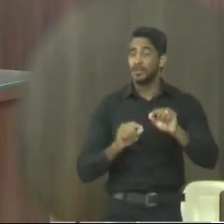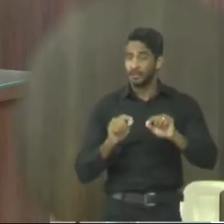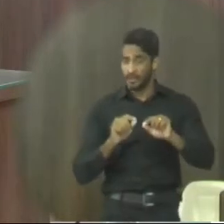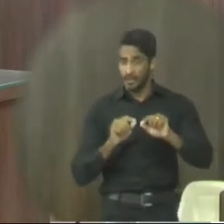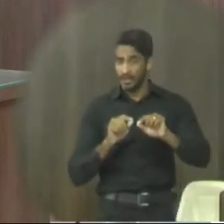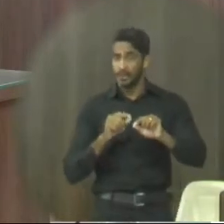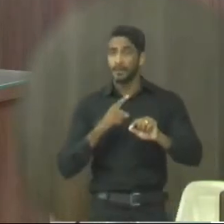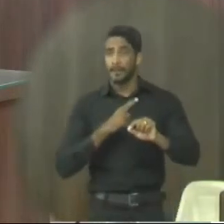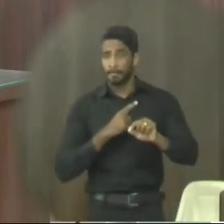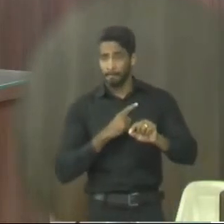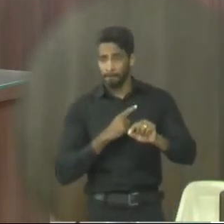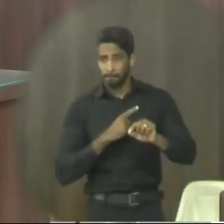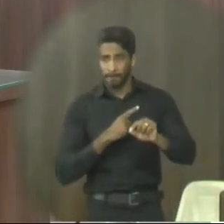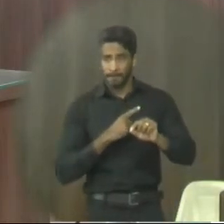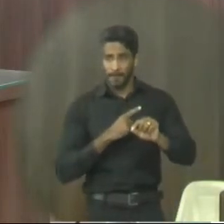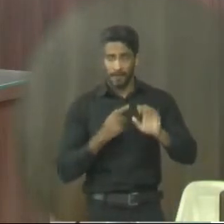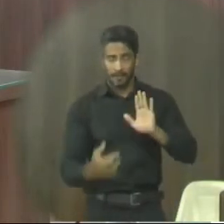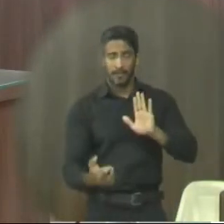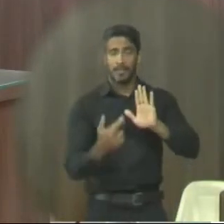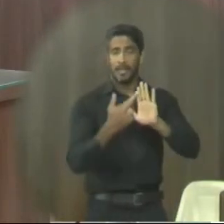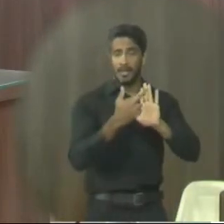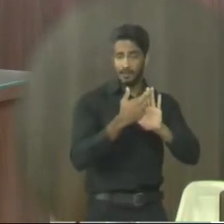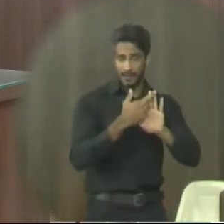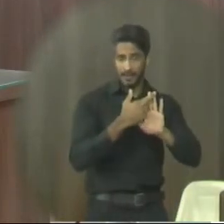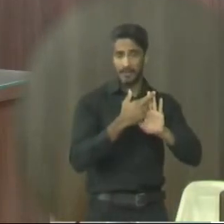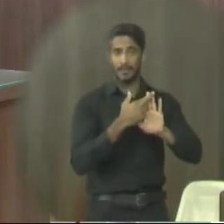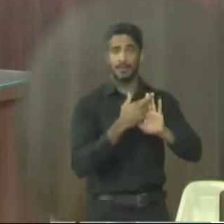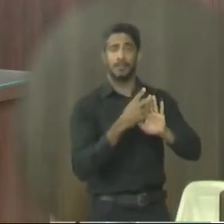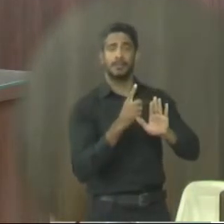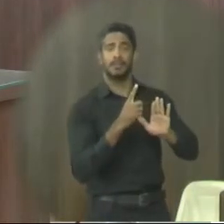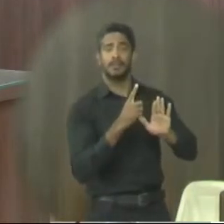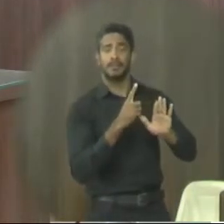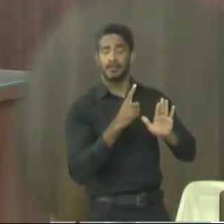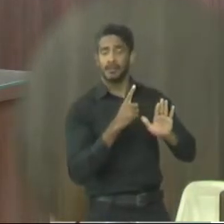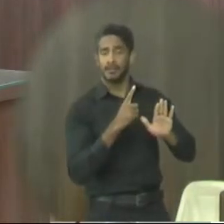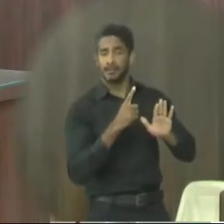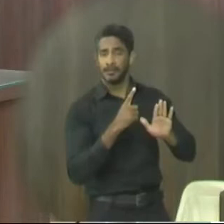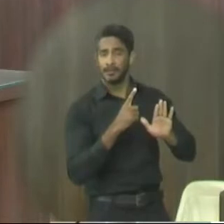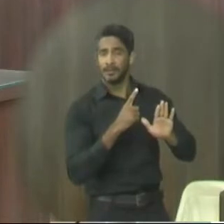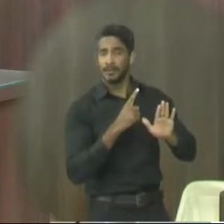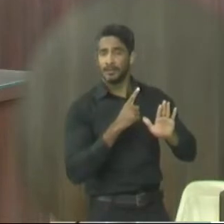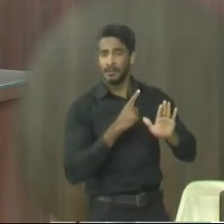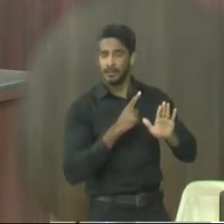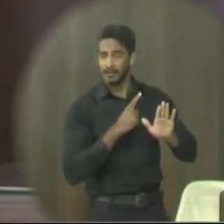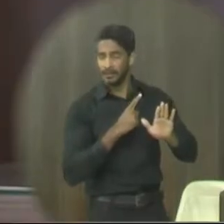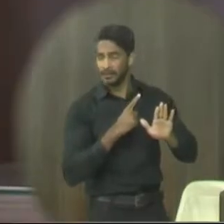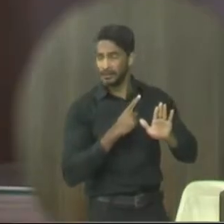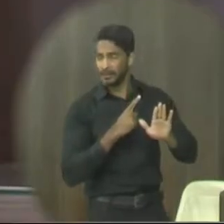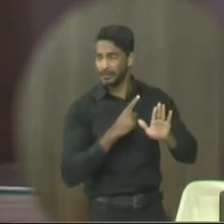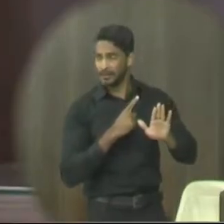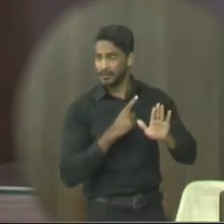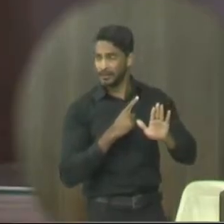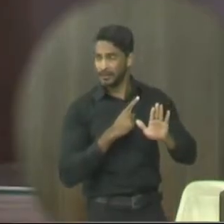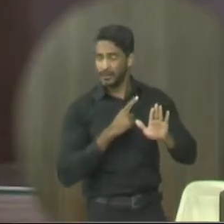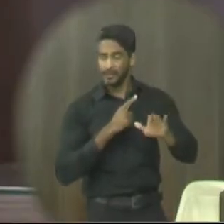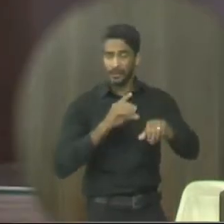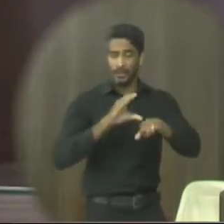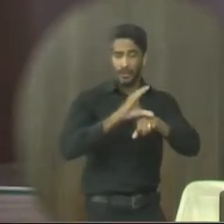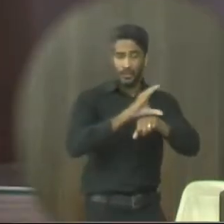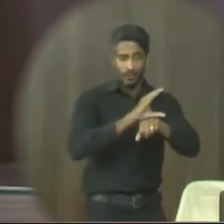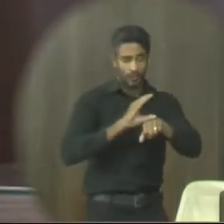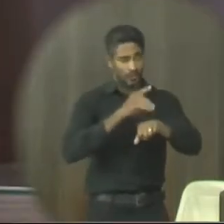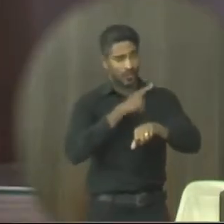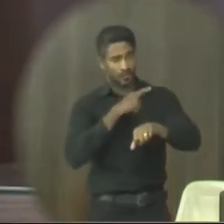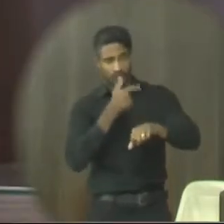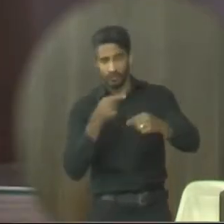razões que se adianta se apresenta, temos se informado e seja dor, da comissão por motivação de inconstitucionalidade